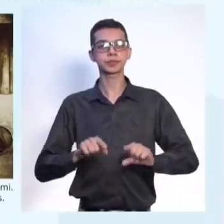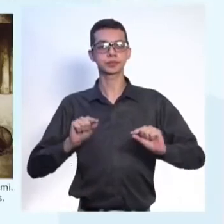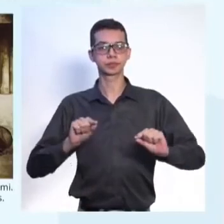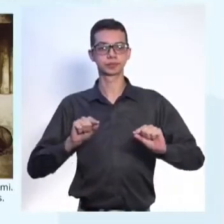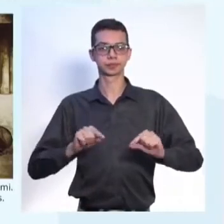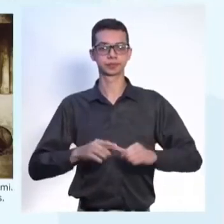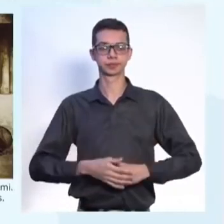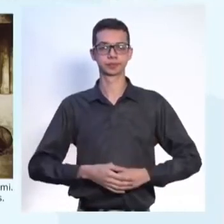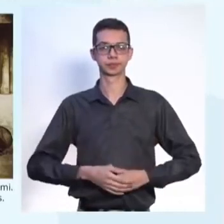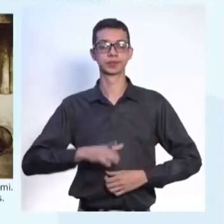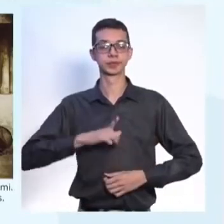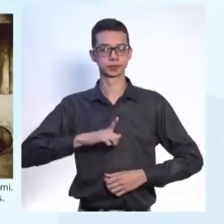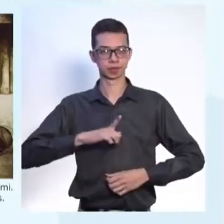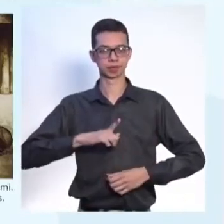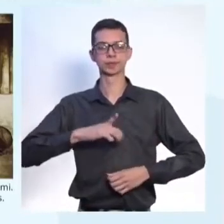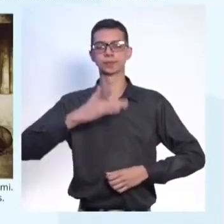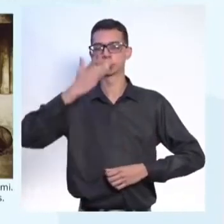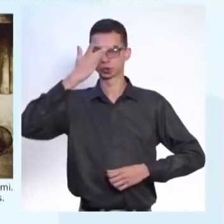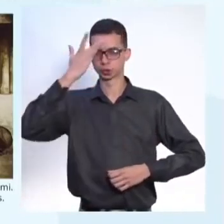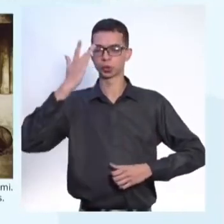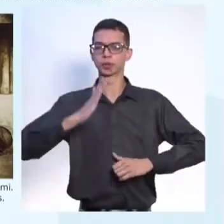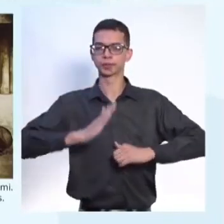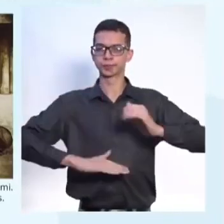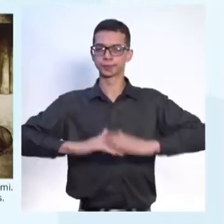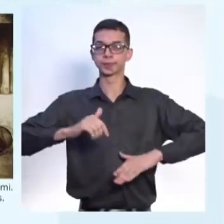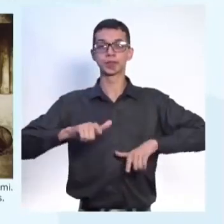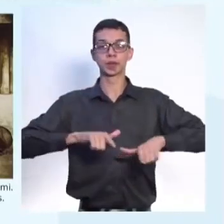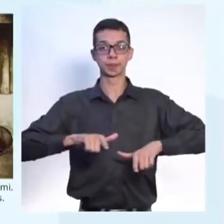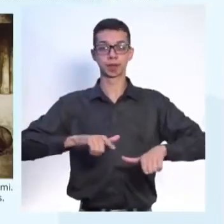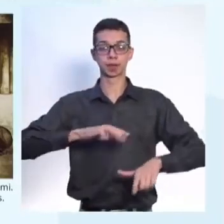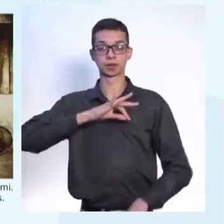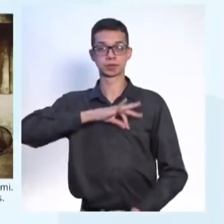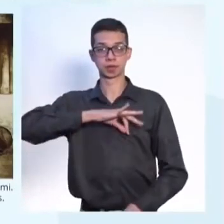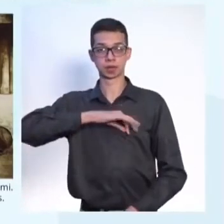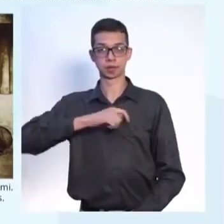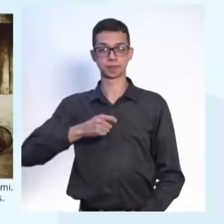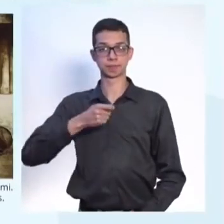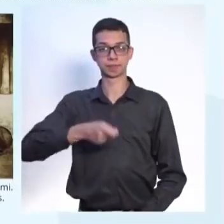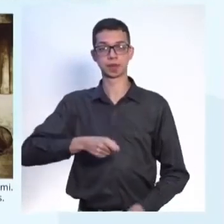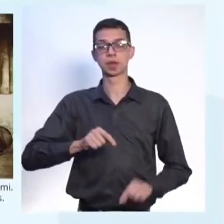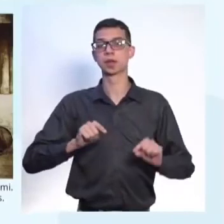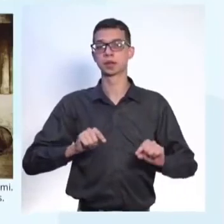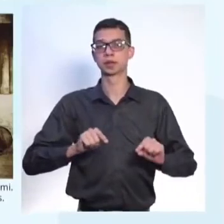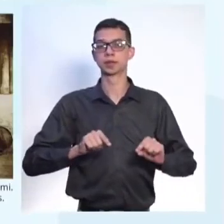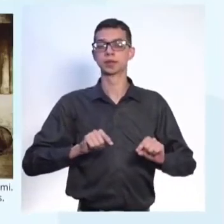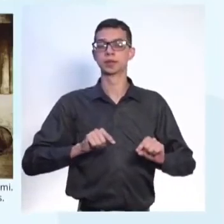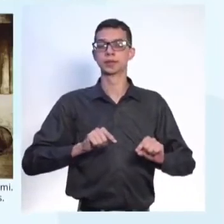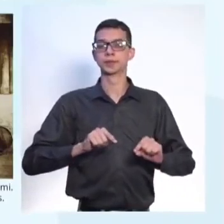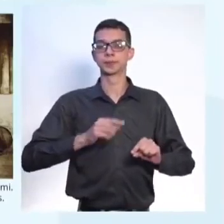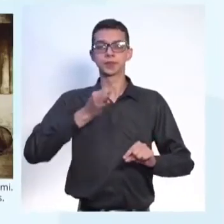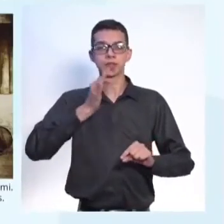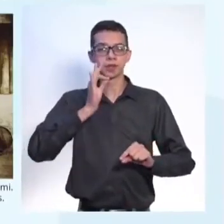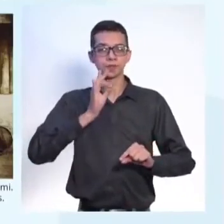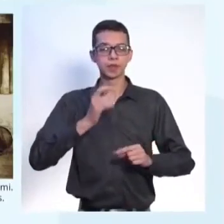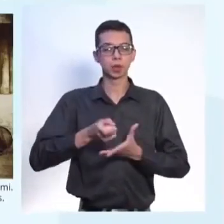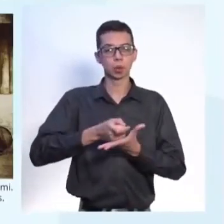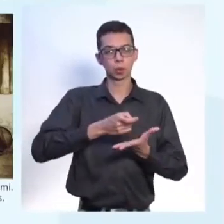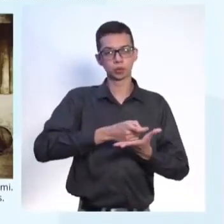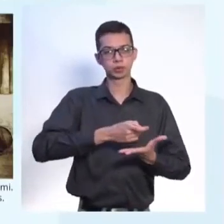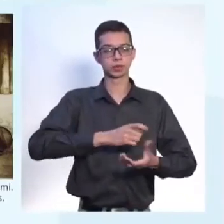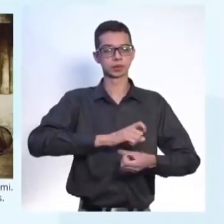mão de obra assalariada para o plantio e a colheita de café. Então, a pequena propriedade familiar